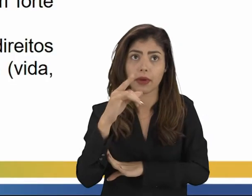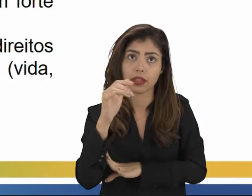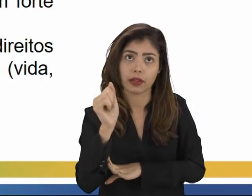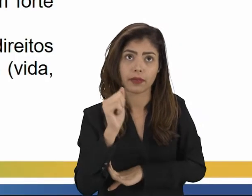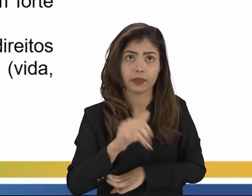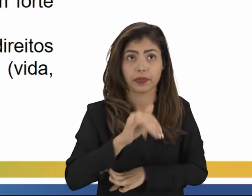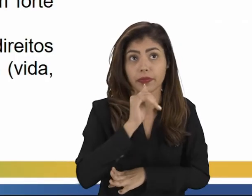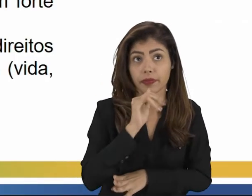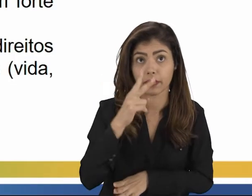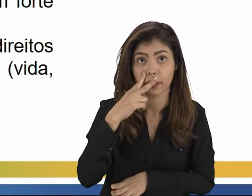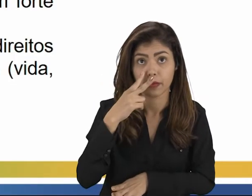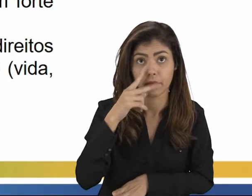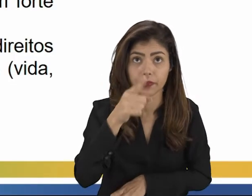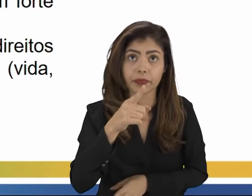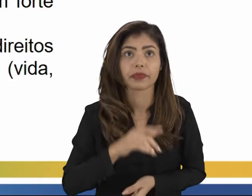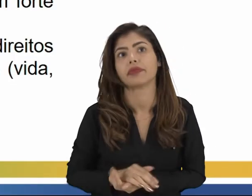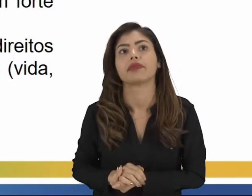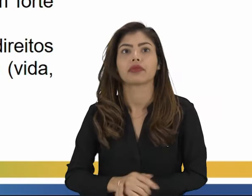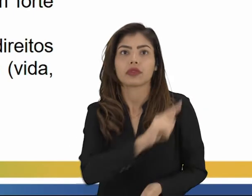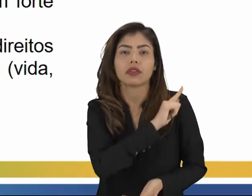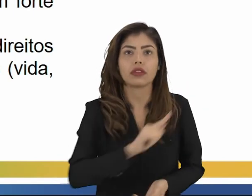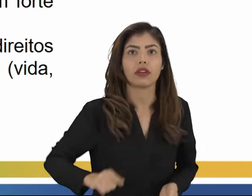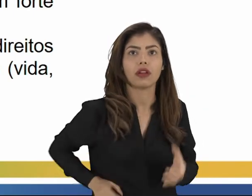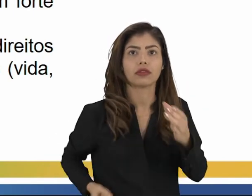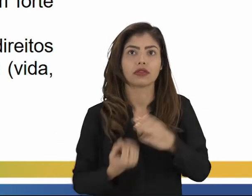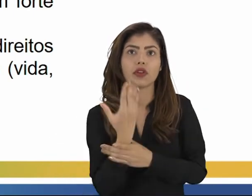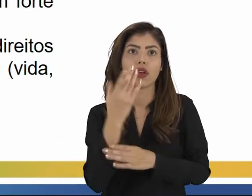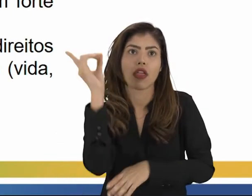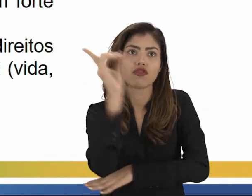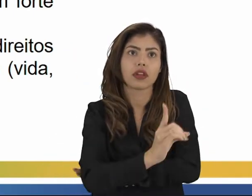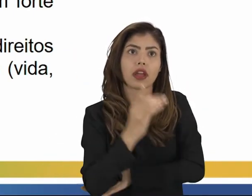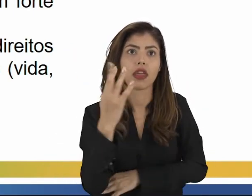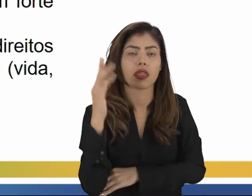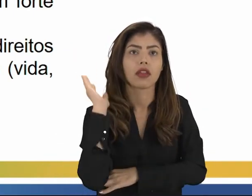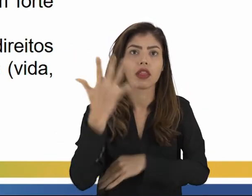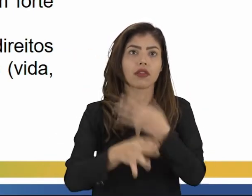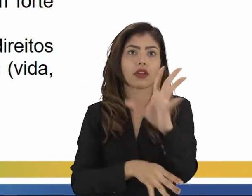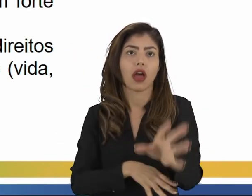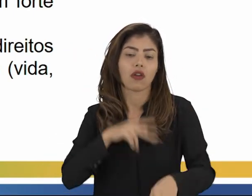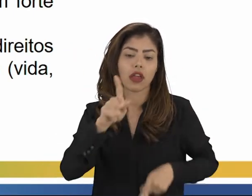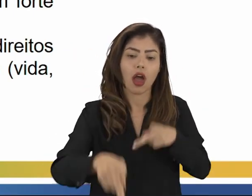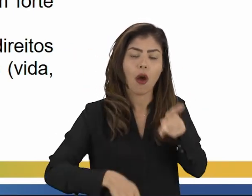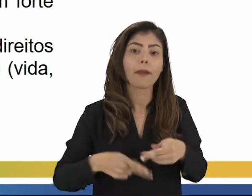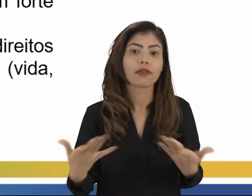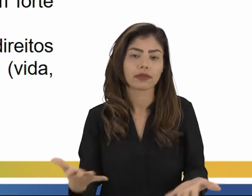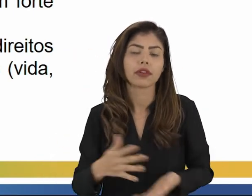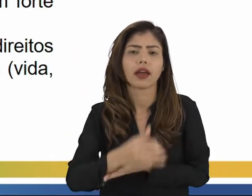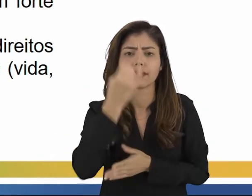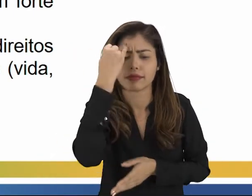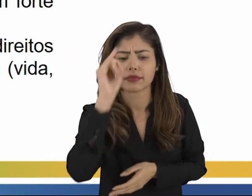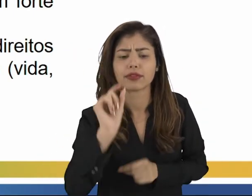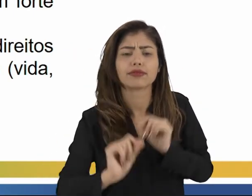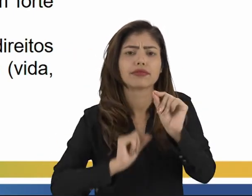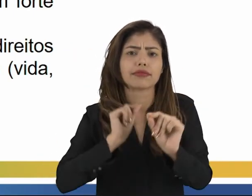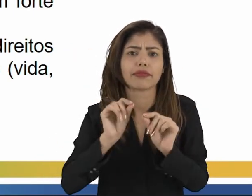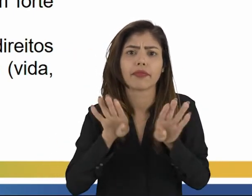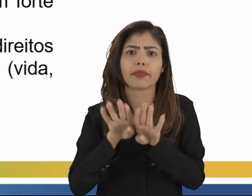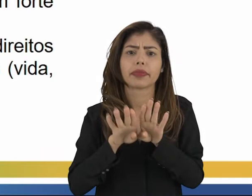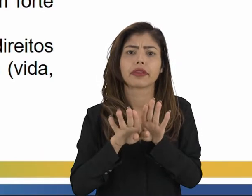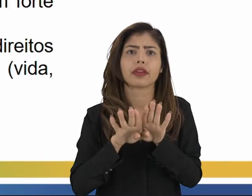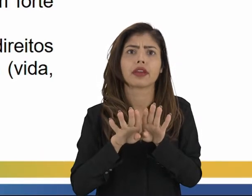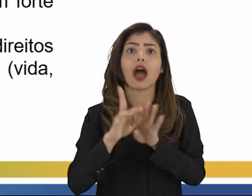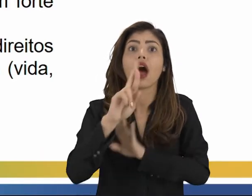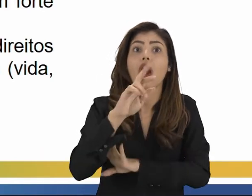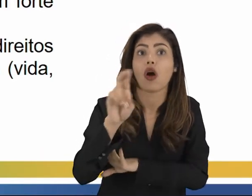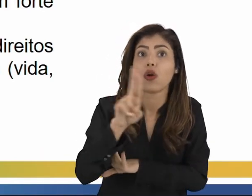O governo existe para garantir os direitos naturais e o poder emana do povo. Isso é uma ideia de quem, pessoal? Esse poder emana do povo é